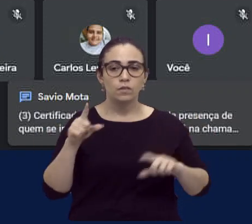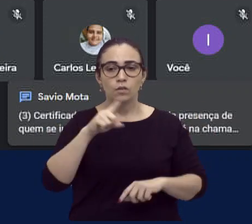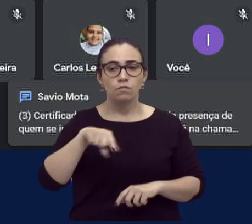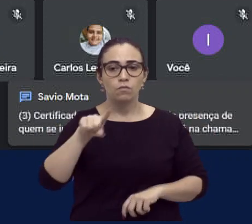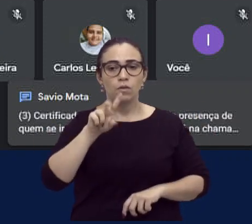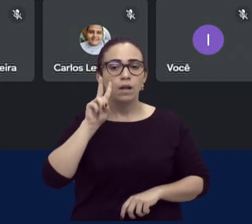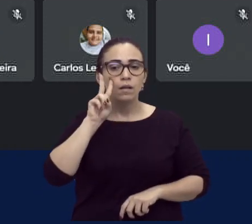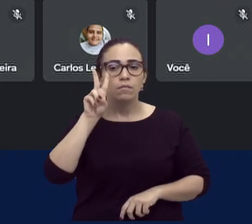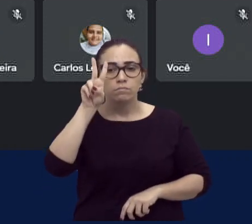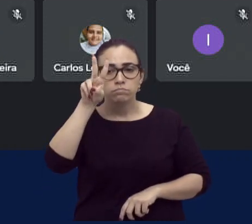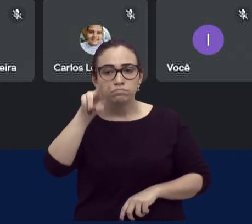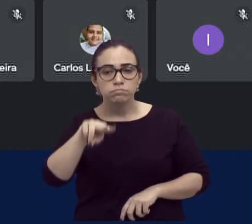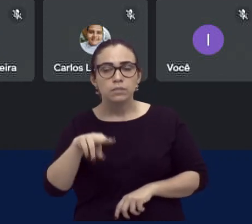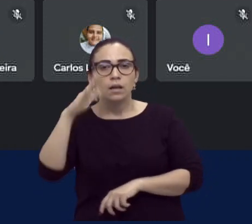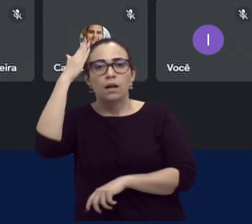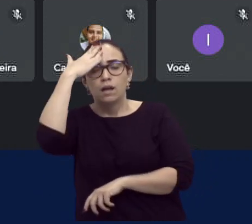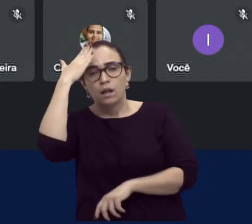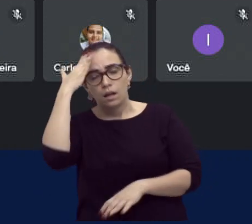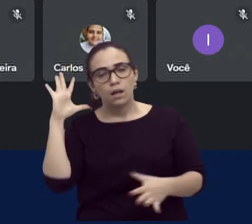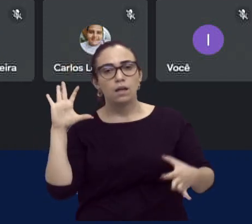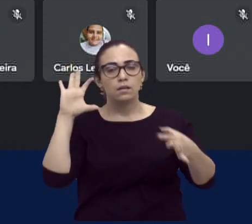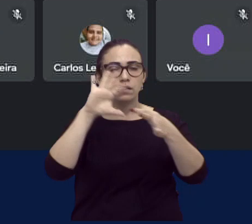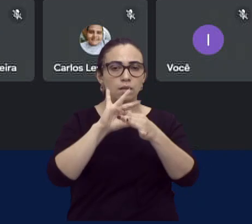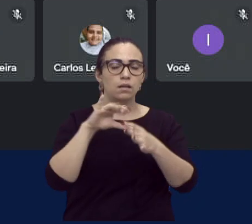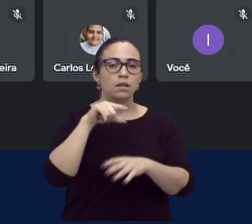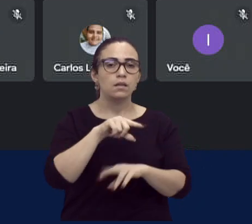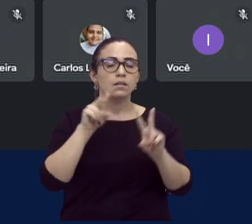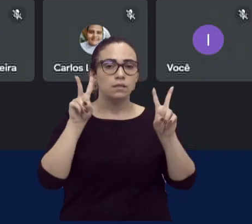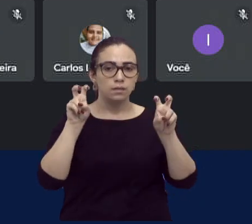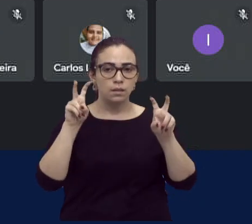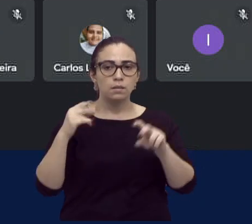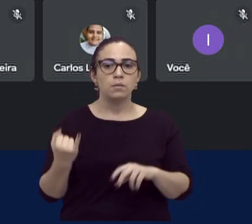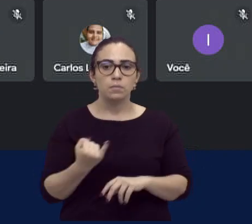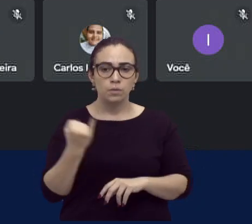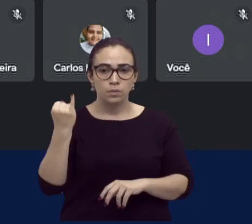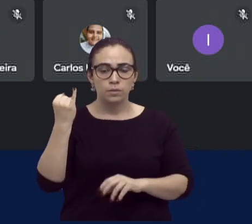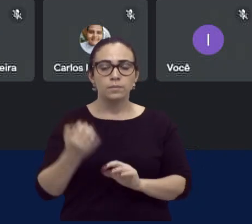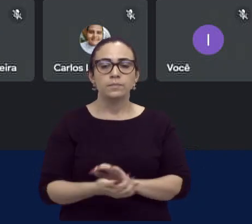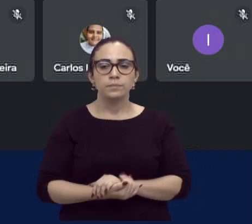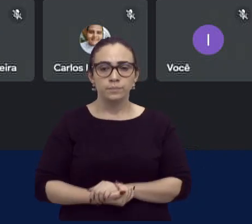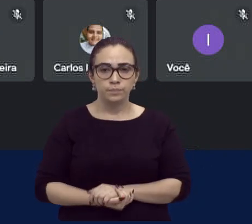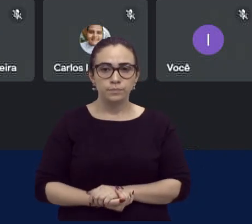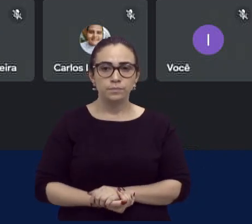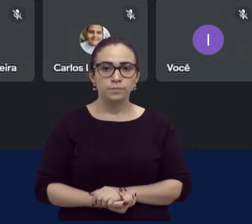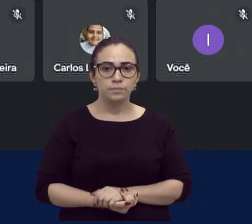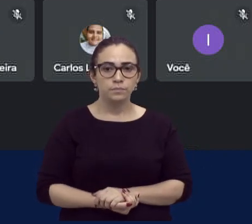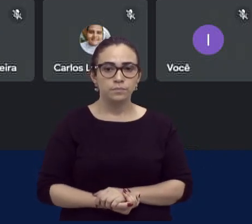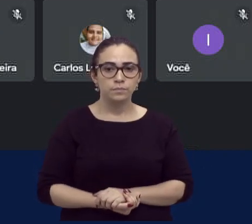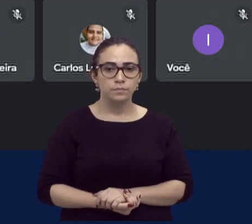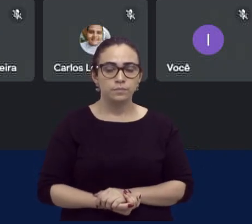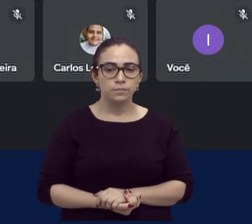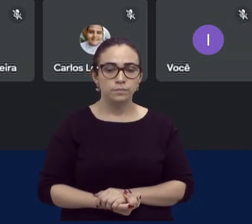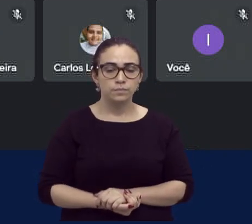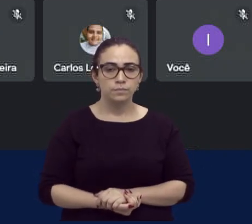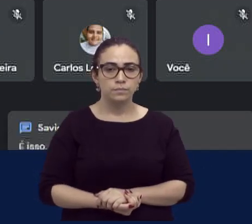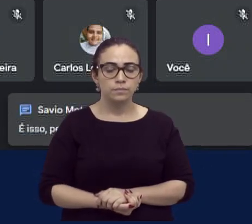vocês possam realmente ir entrando dentro do que seja a comunicação não violenta.